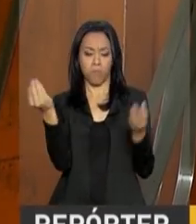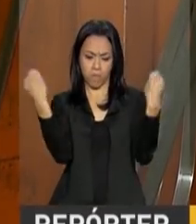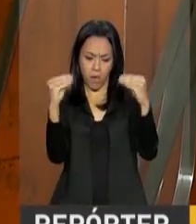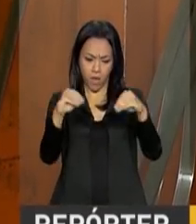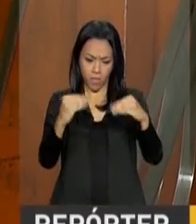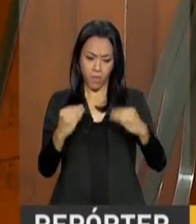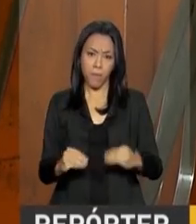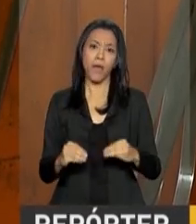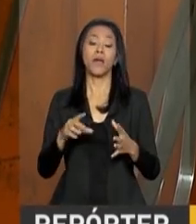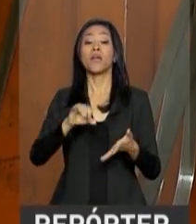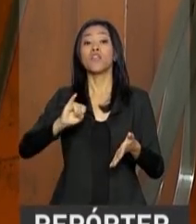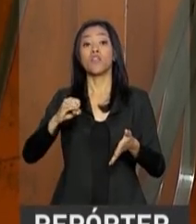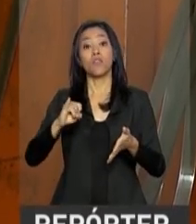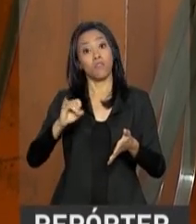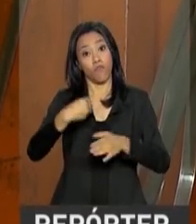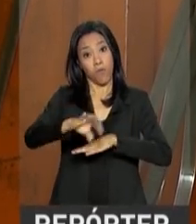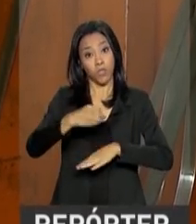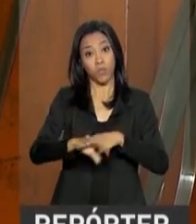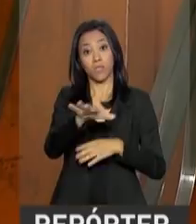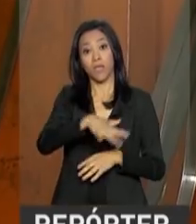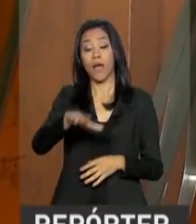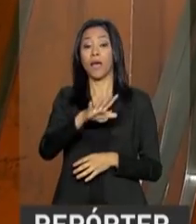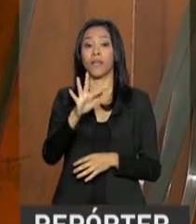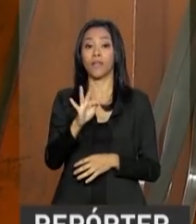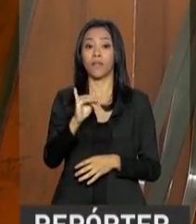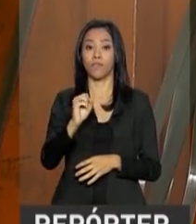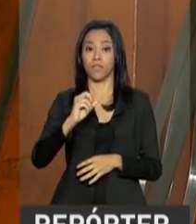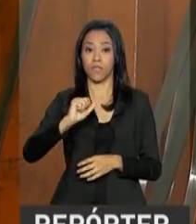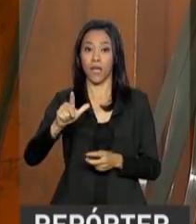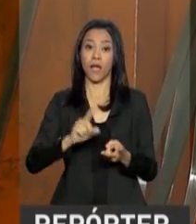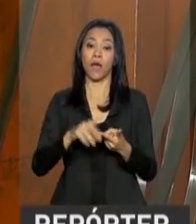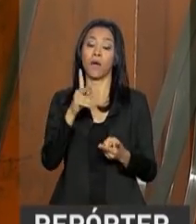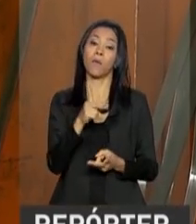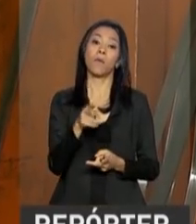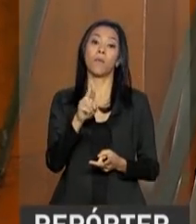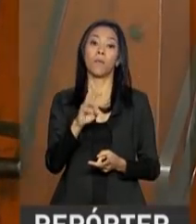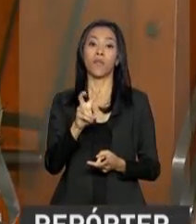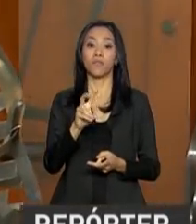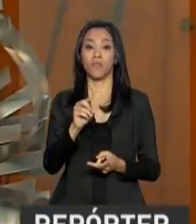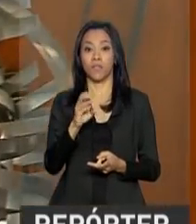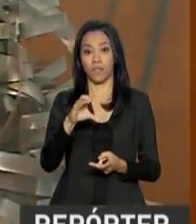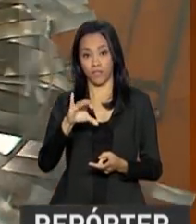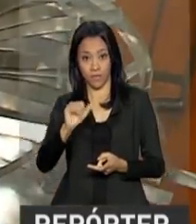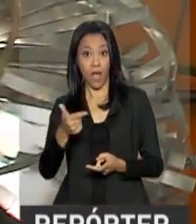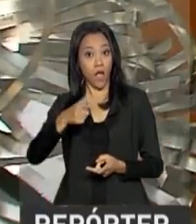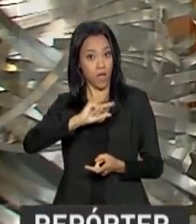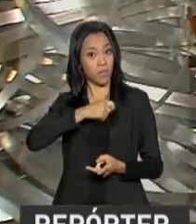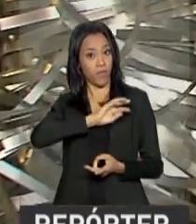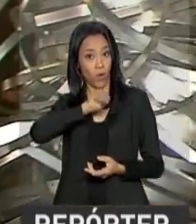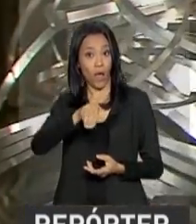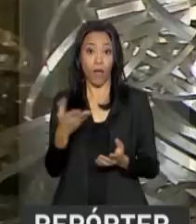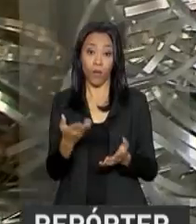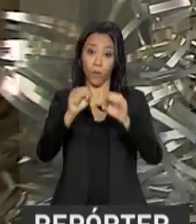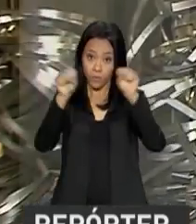previdenciárias que sai de uma forma muito mais simples antes as empresas já tinham que fornecesse estados mas agora com um